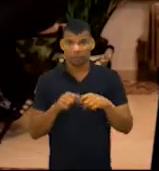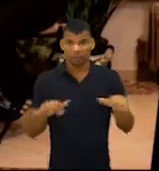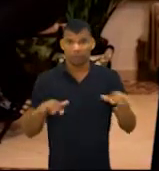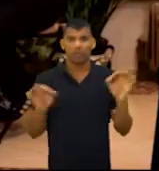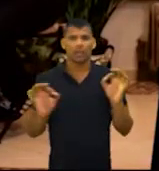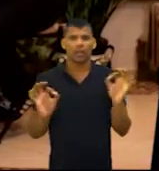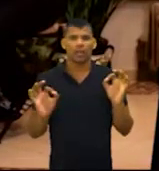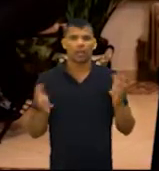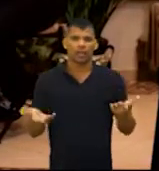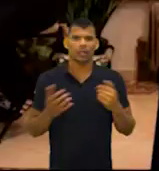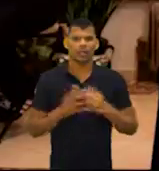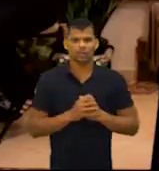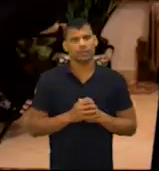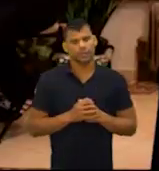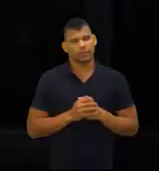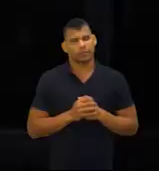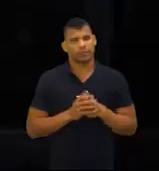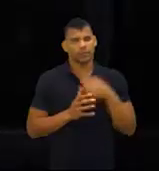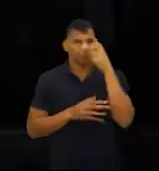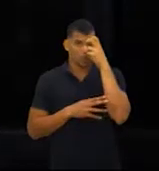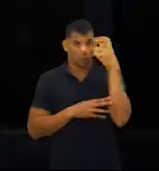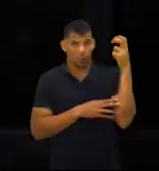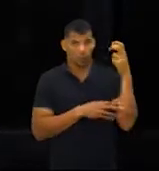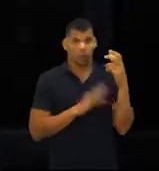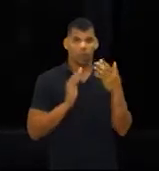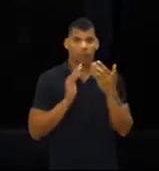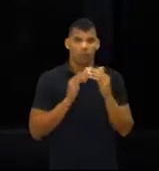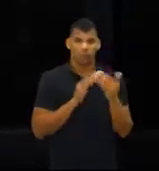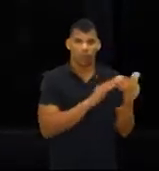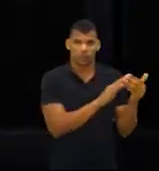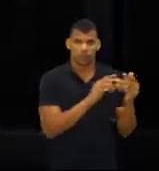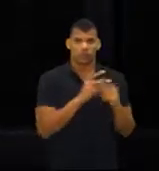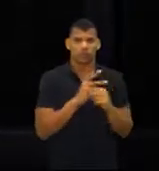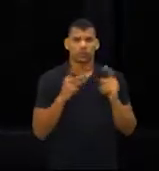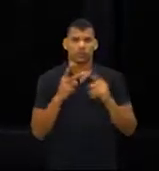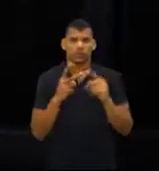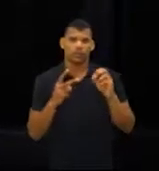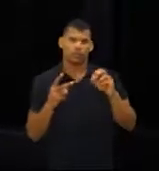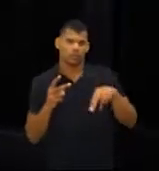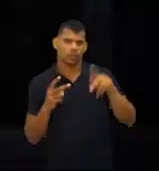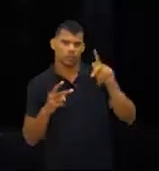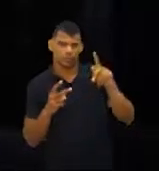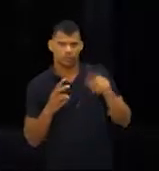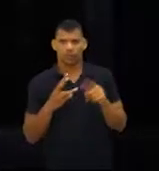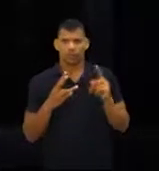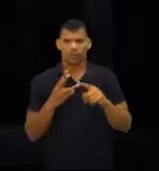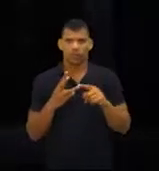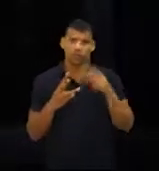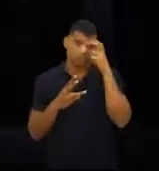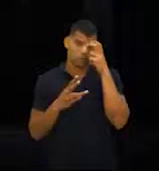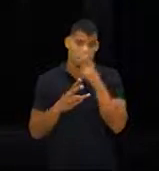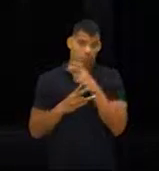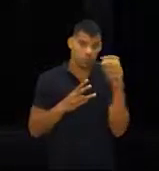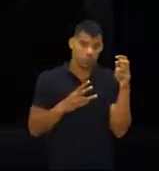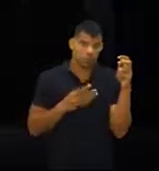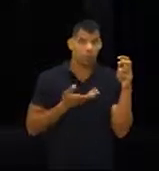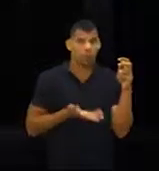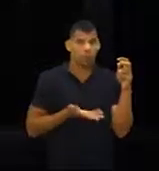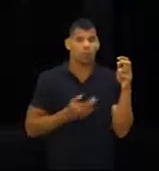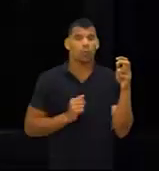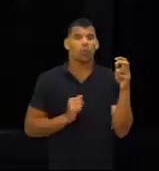pessoas estão muito longe da cultura, de uma certa maneira. Existe a cultura da periferia, a cultura da ONG, a